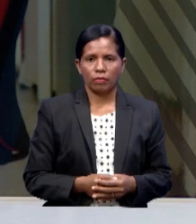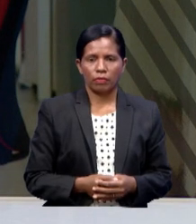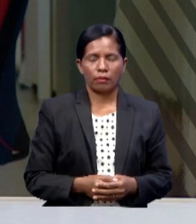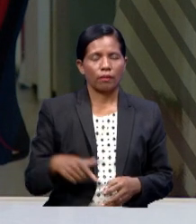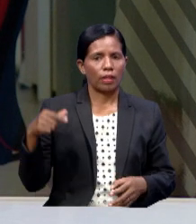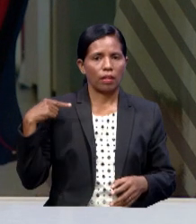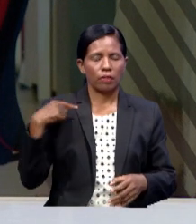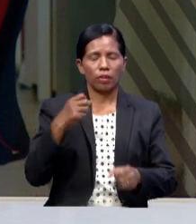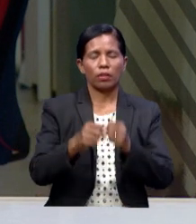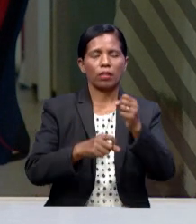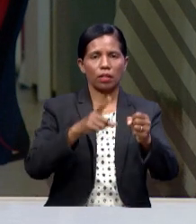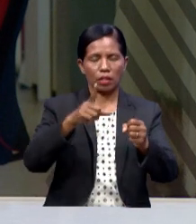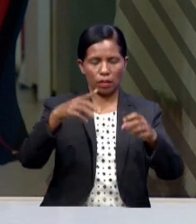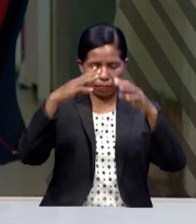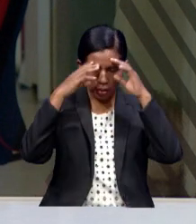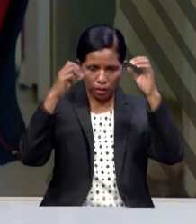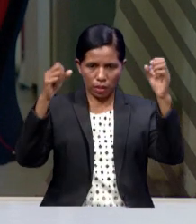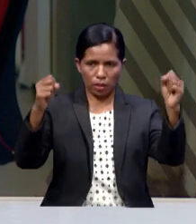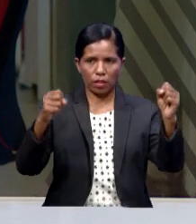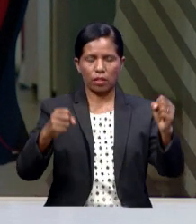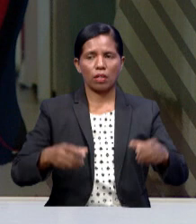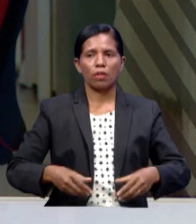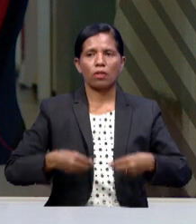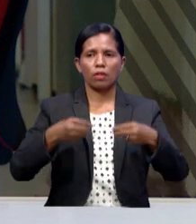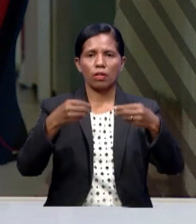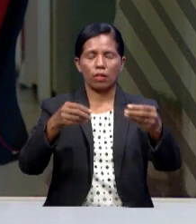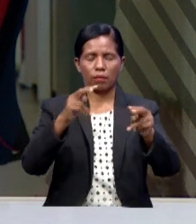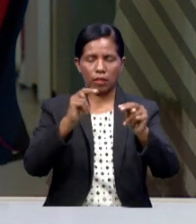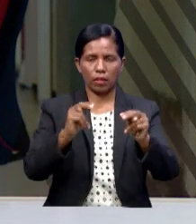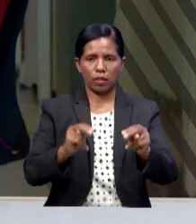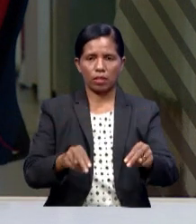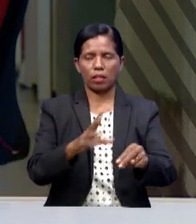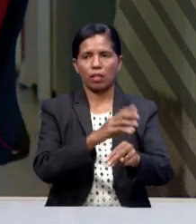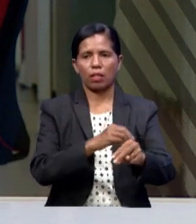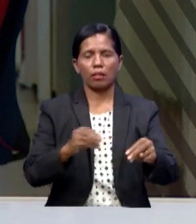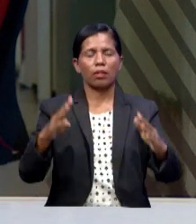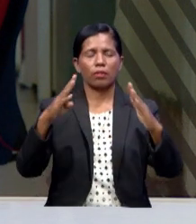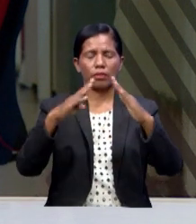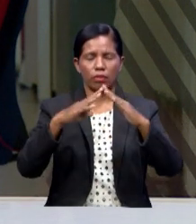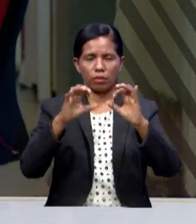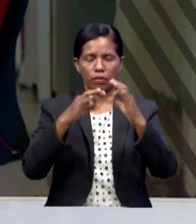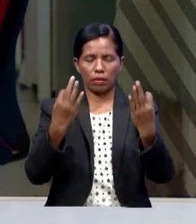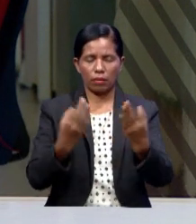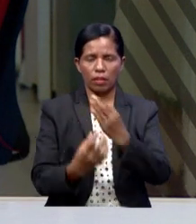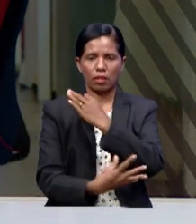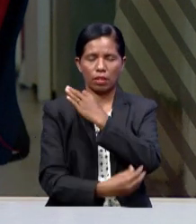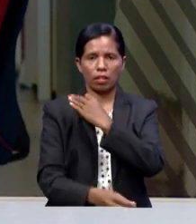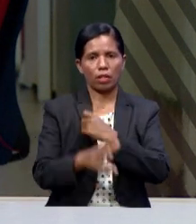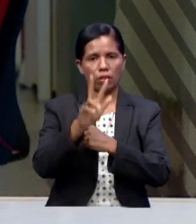Gabinete Sociedade Civil Presidente da República oferece necessidade básica para uma cães vulnerável